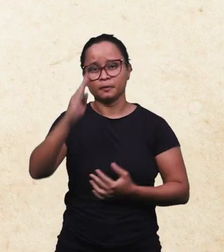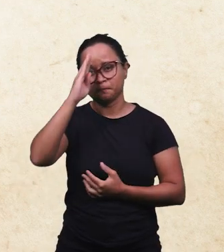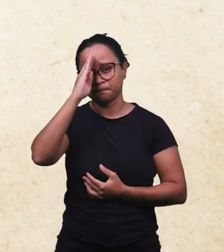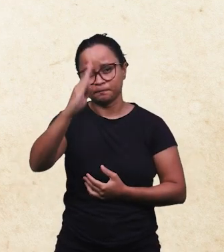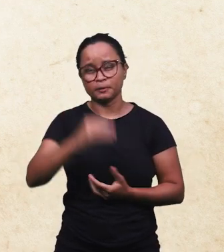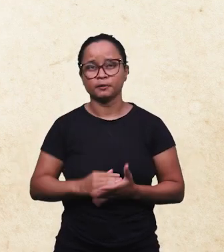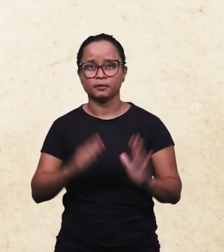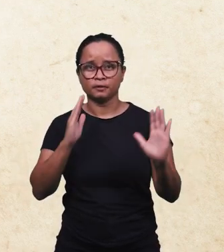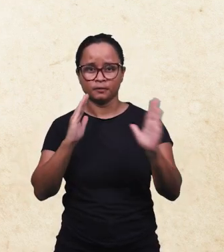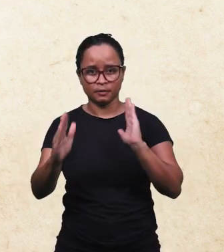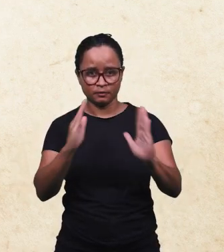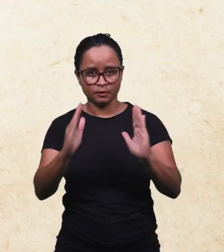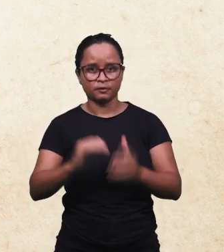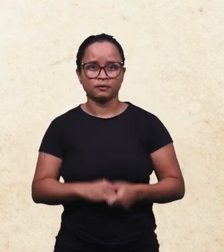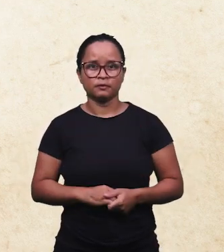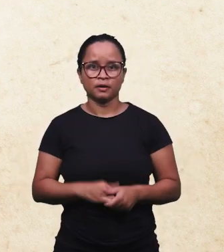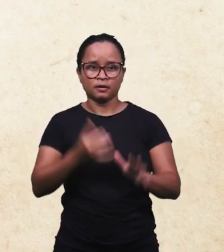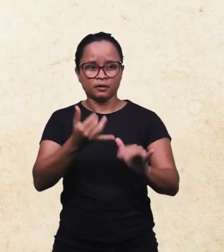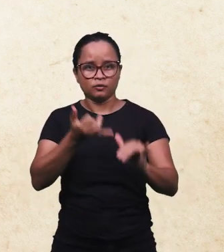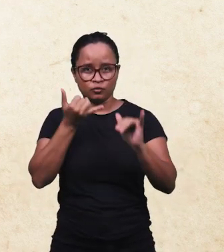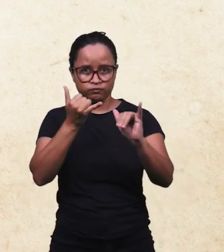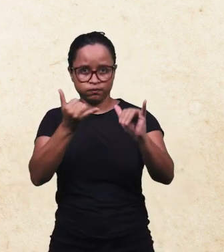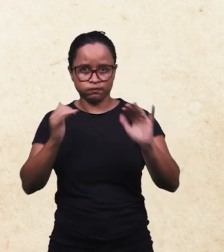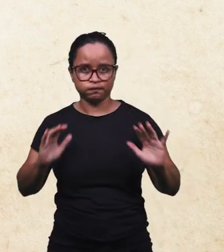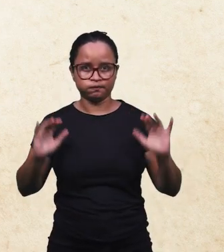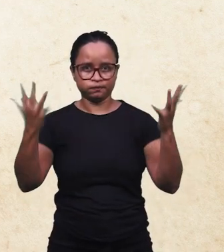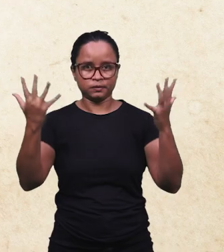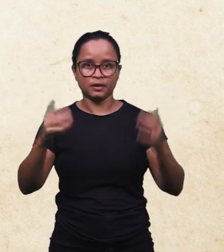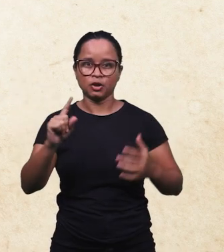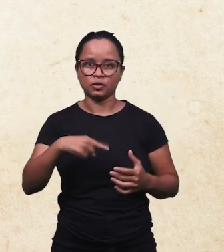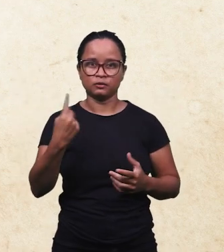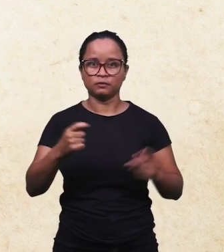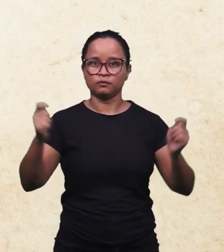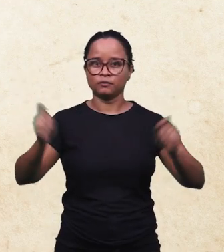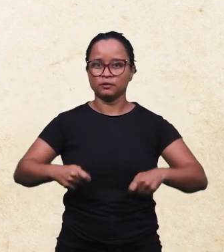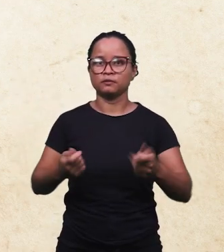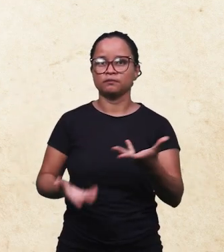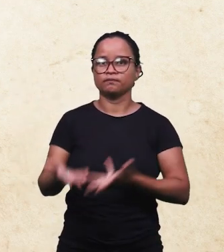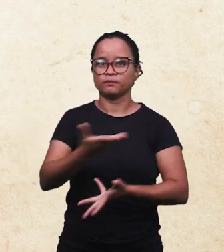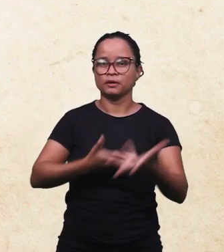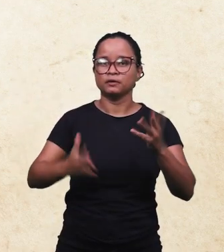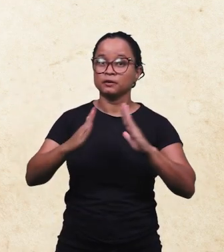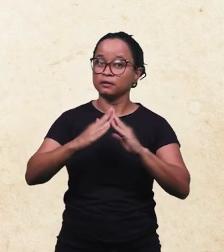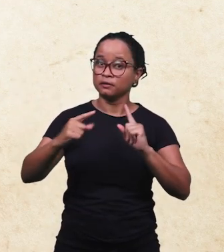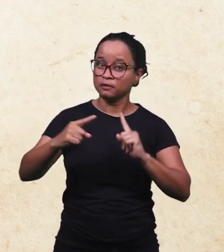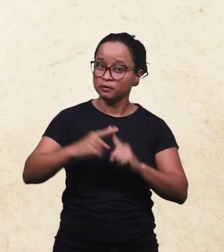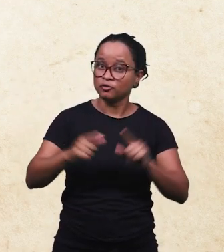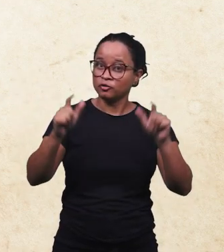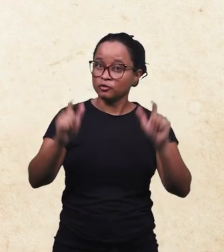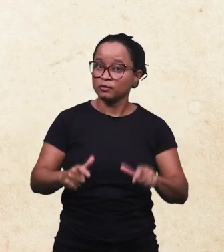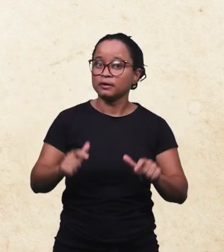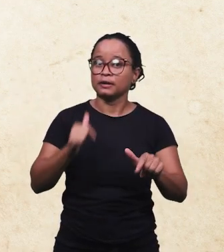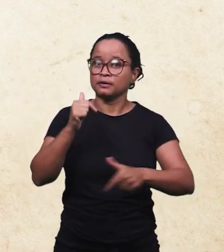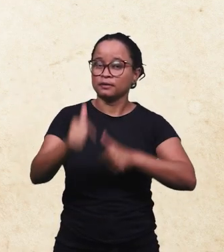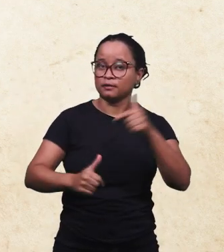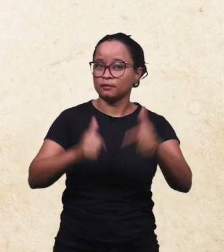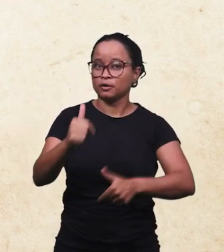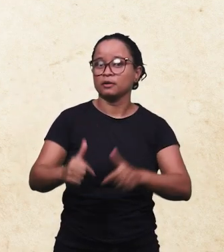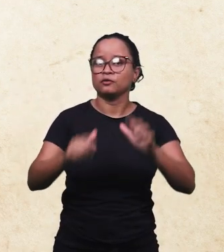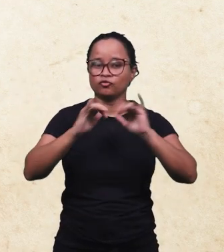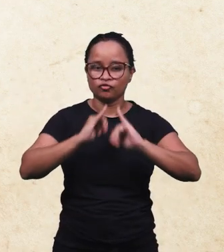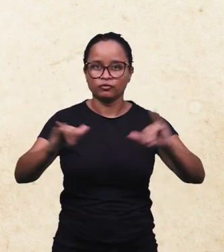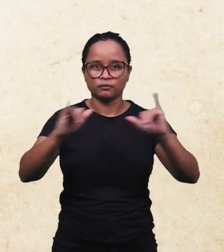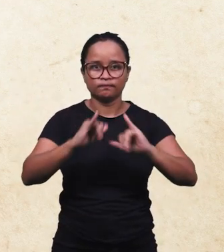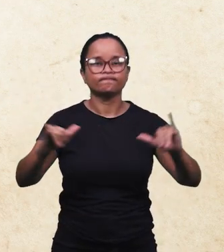E, principalmente durante este evento do Trombetas e Festas, nós podemos participar em nossas igrejas locais, realizando esse trabalho